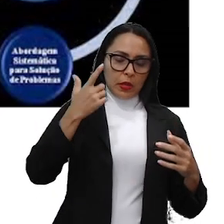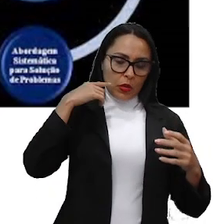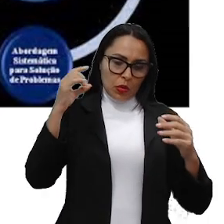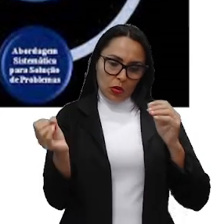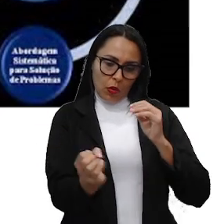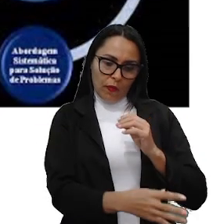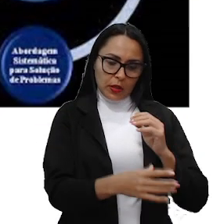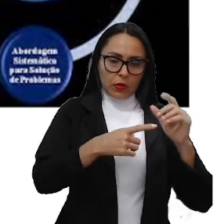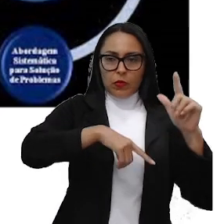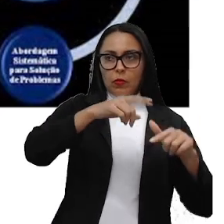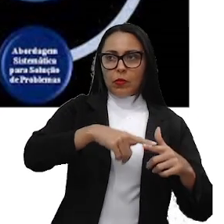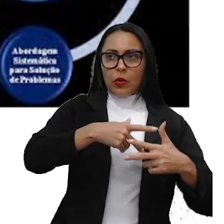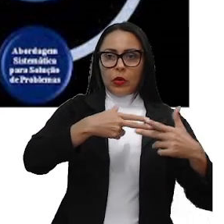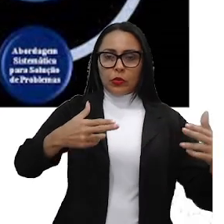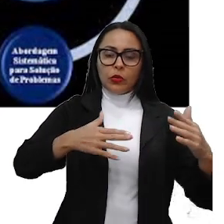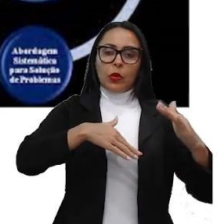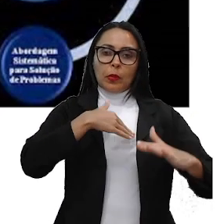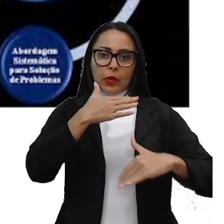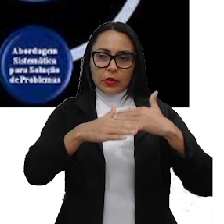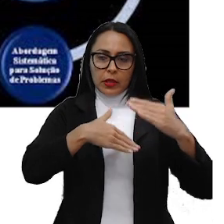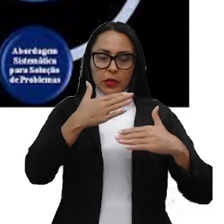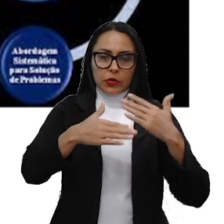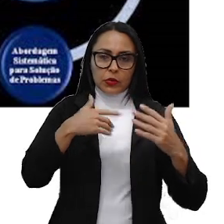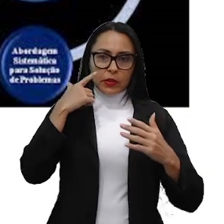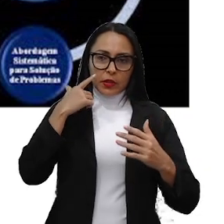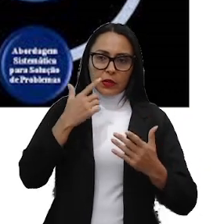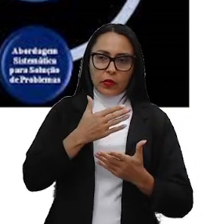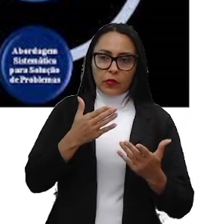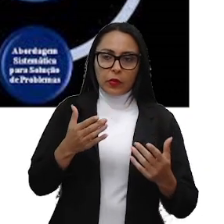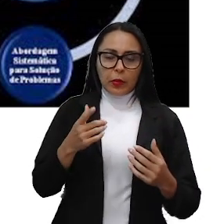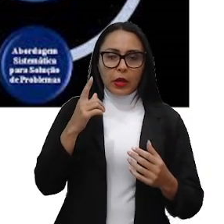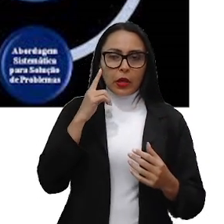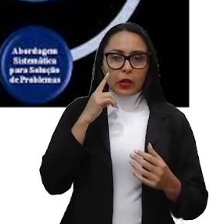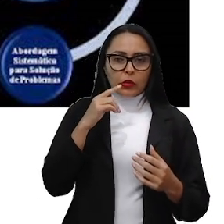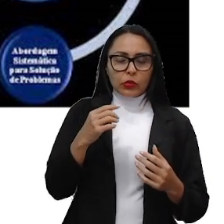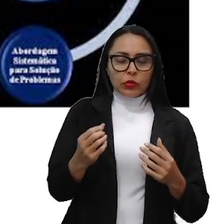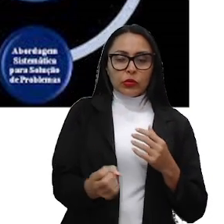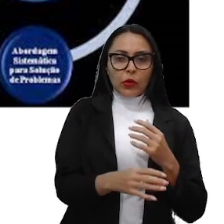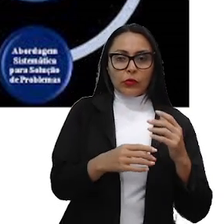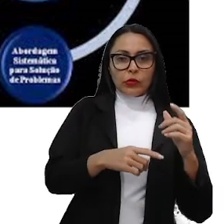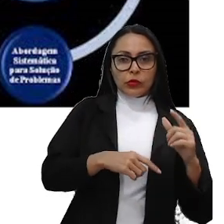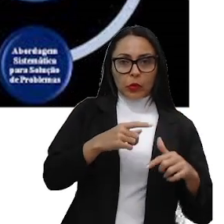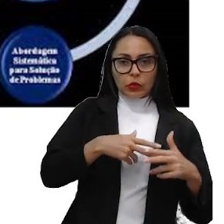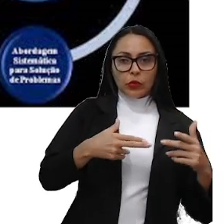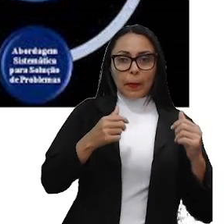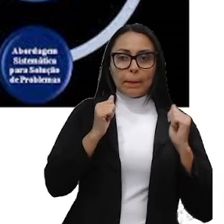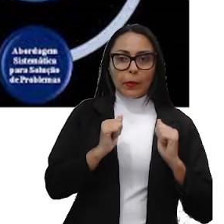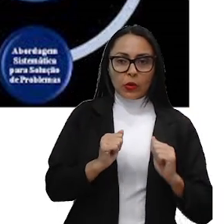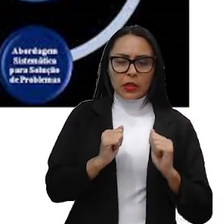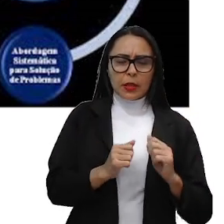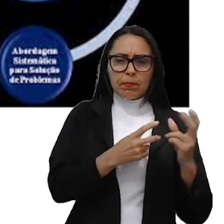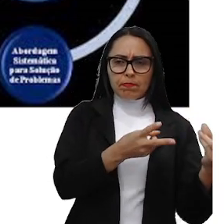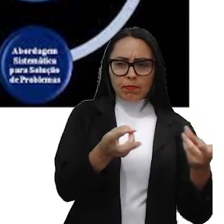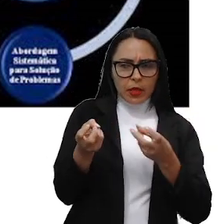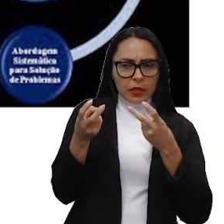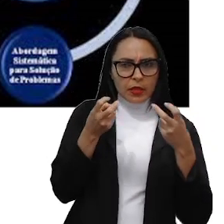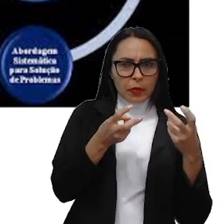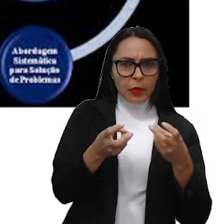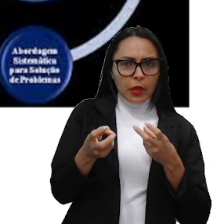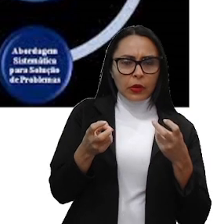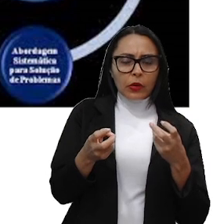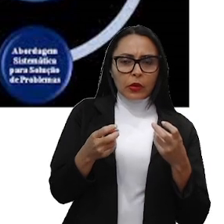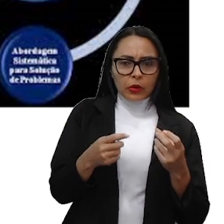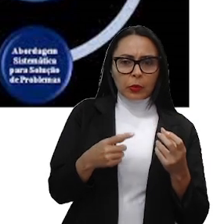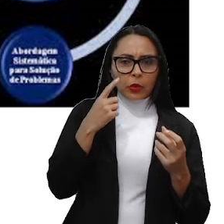produtos. O processo de criação e de desenvolvimento de novos produtos, ele pode ser identificado por